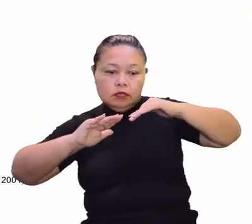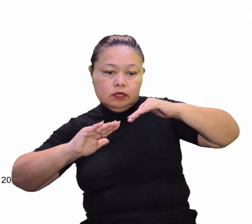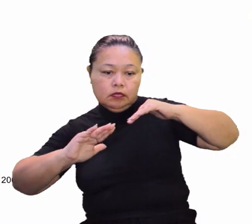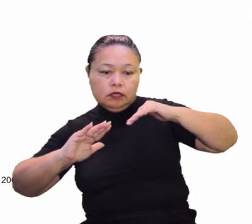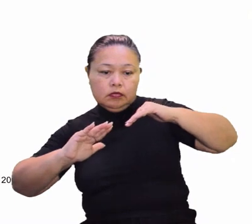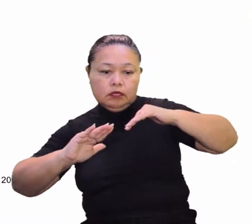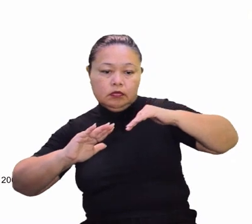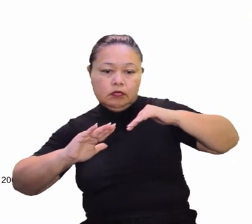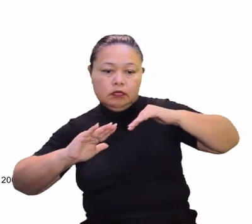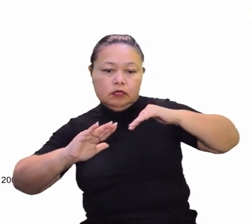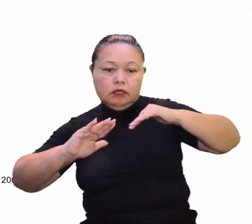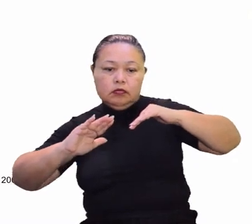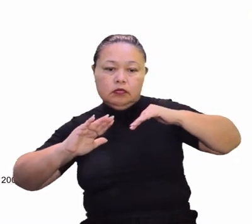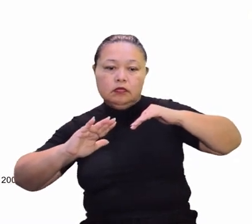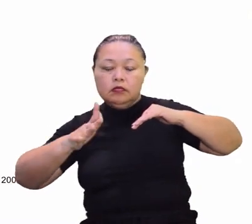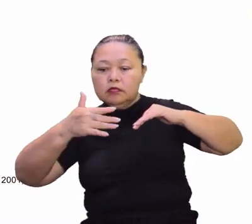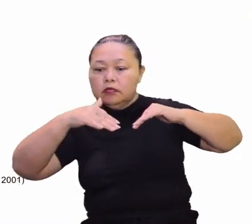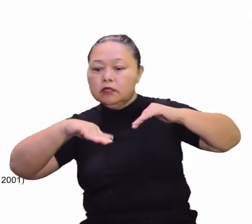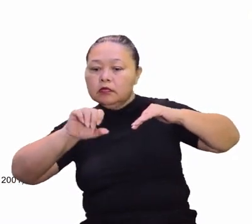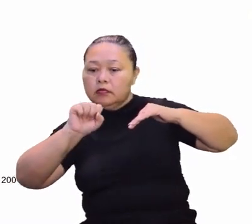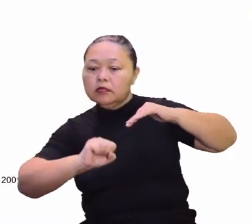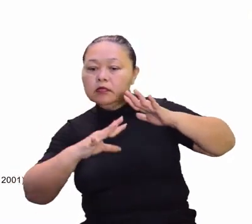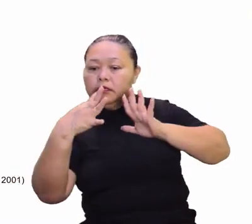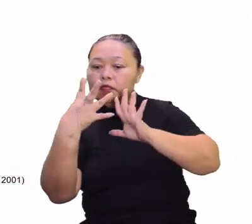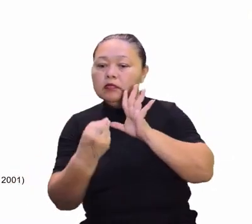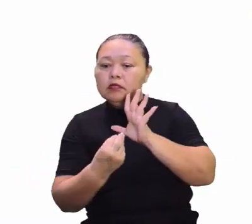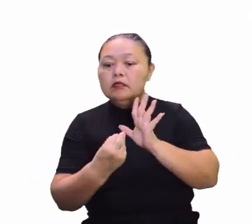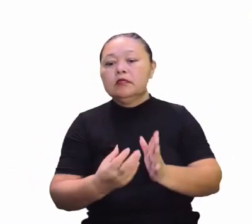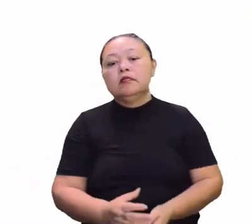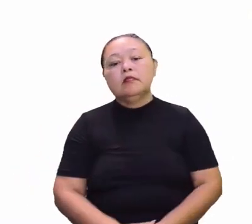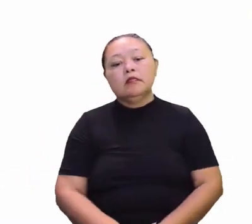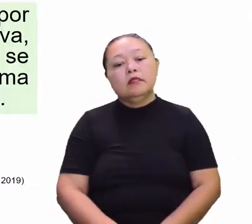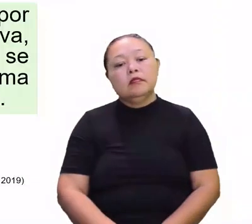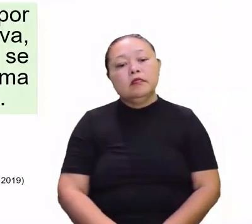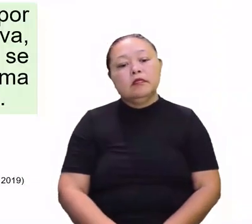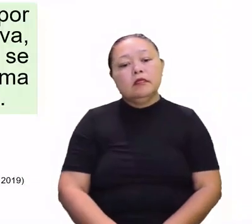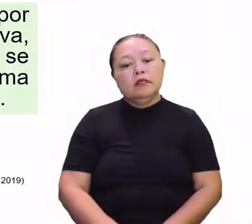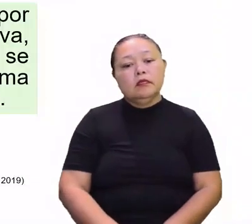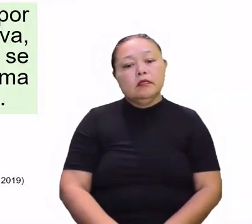né? Em relação à depressão do sul do Amazonas.